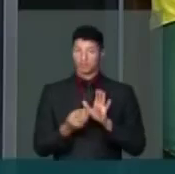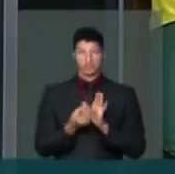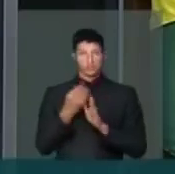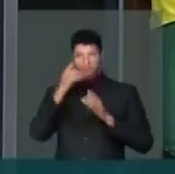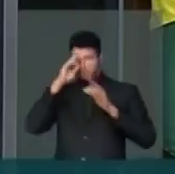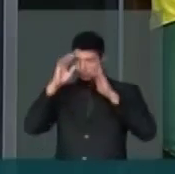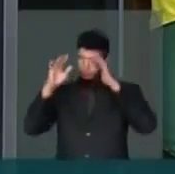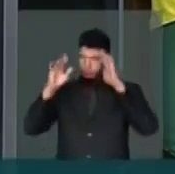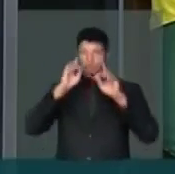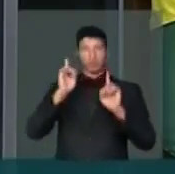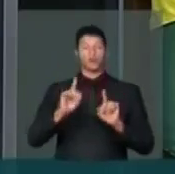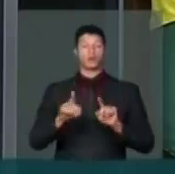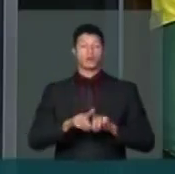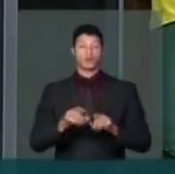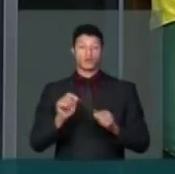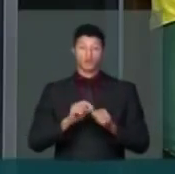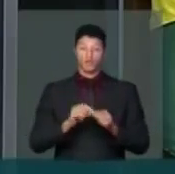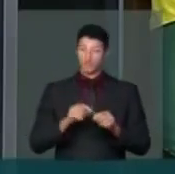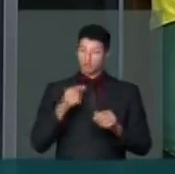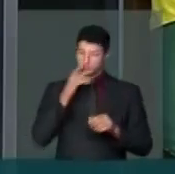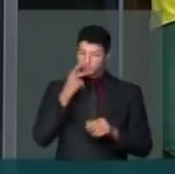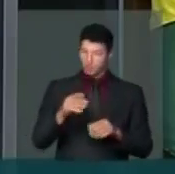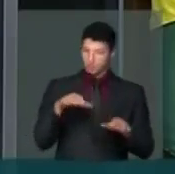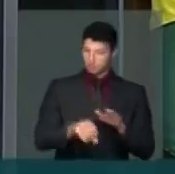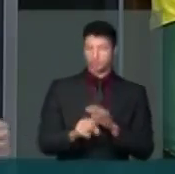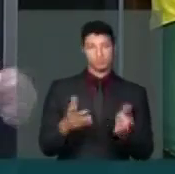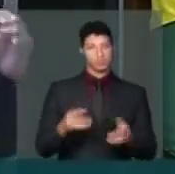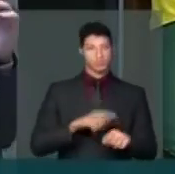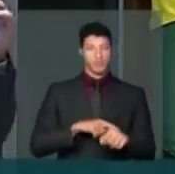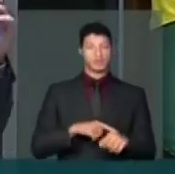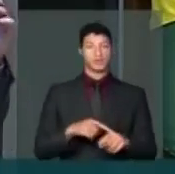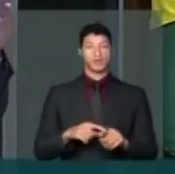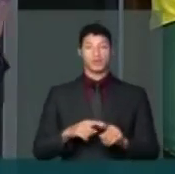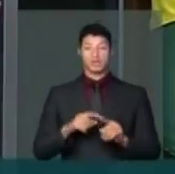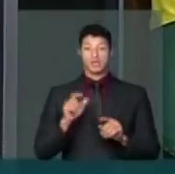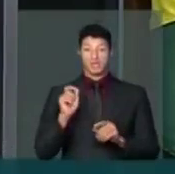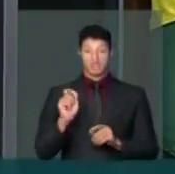elaborada, que foi feita naquele momento, e